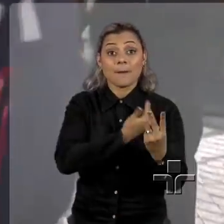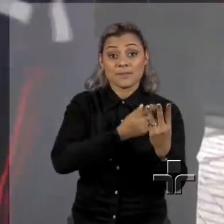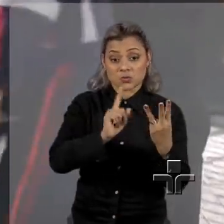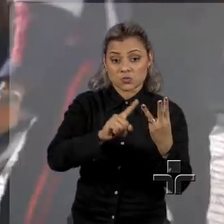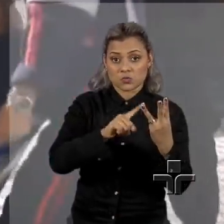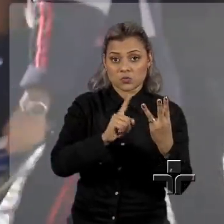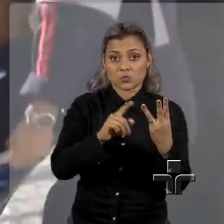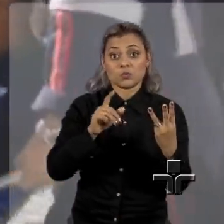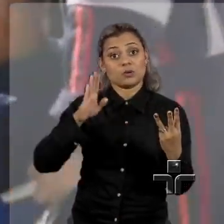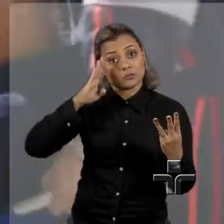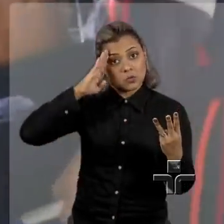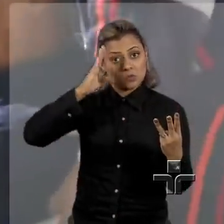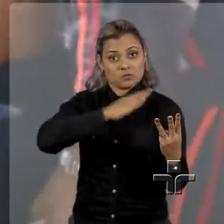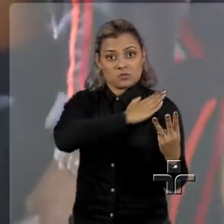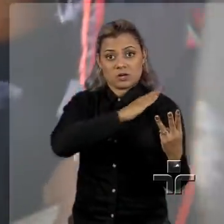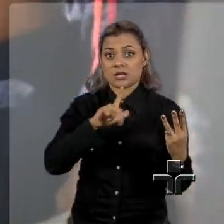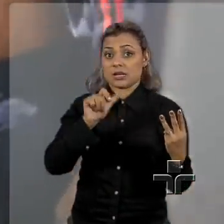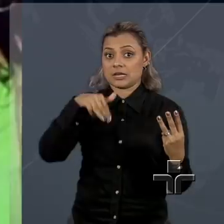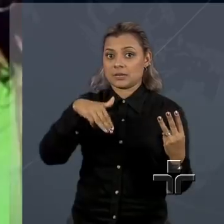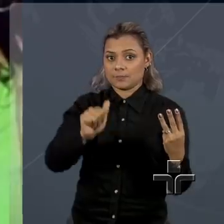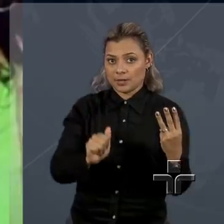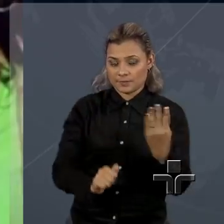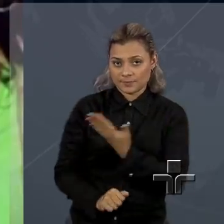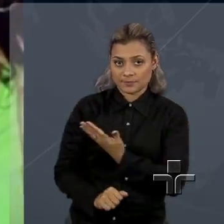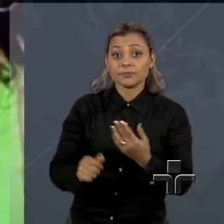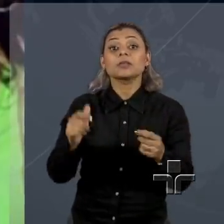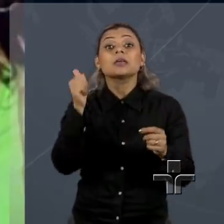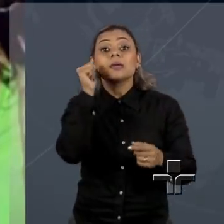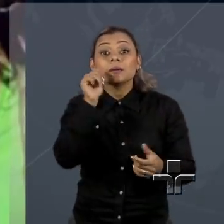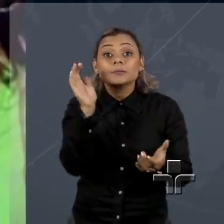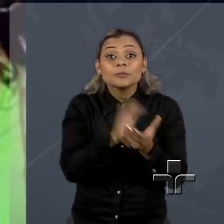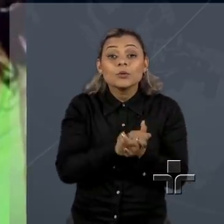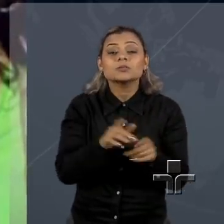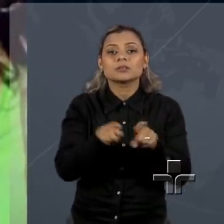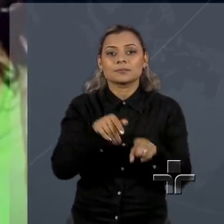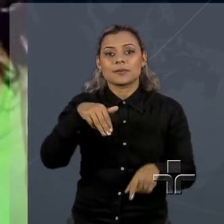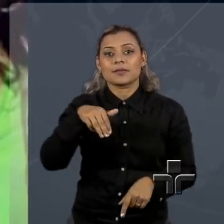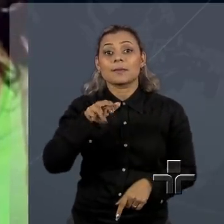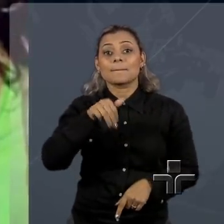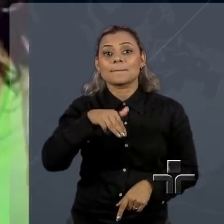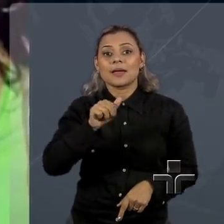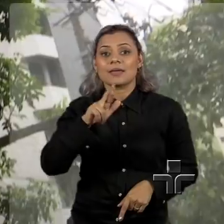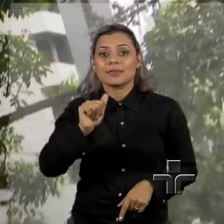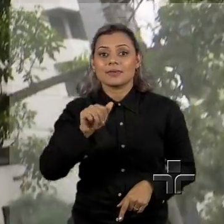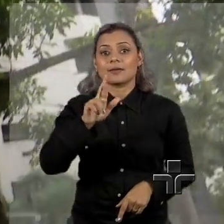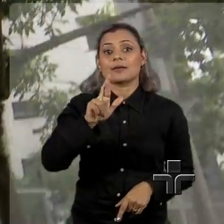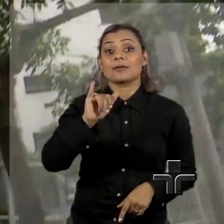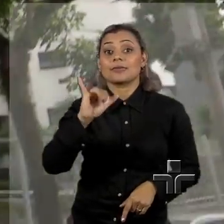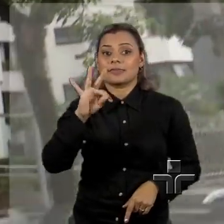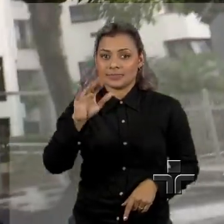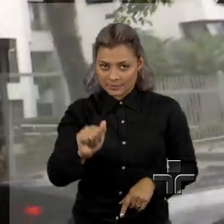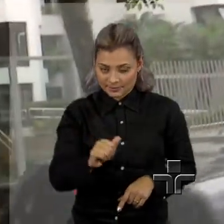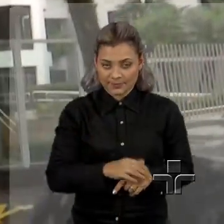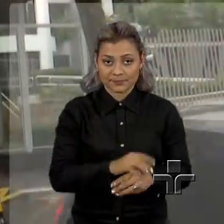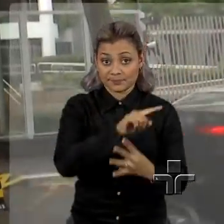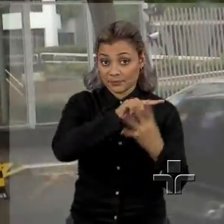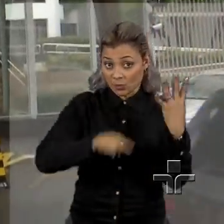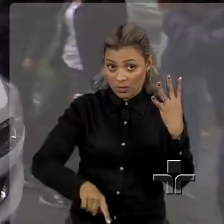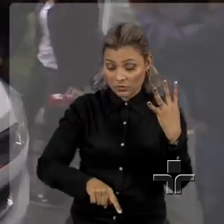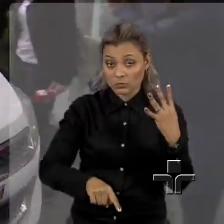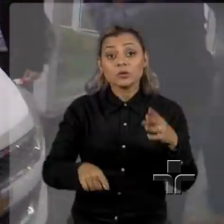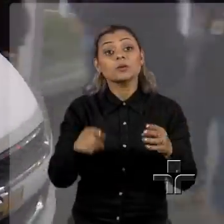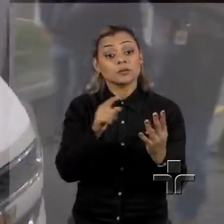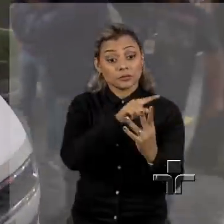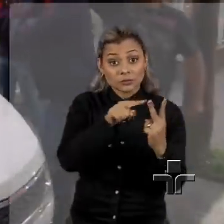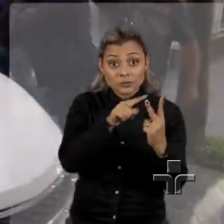Temer, coronel João Batista Lima Filho e Maria Rita Fratesi, mulher do coronel. O casal Lima também foi